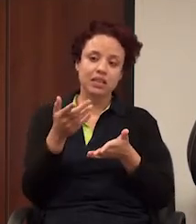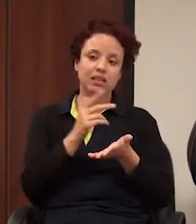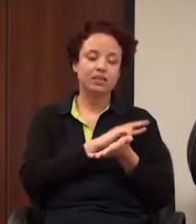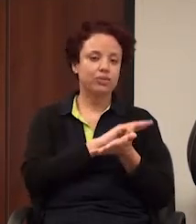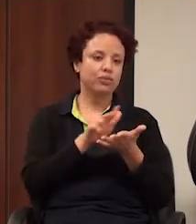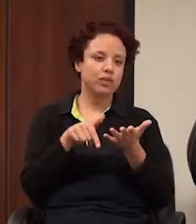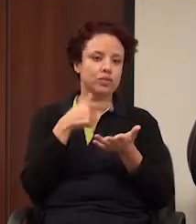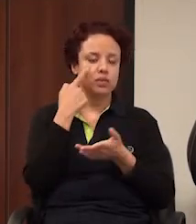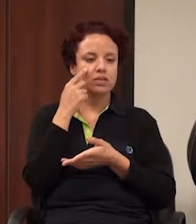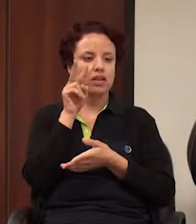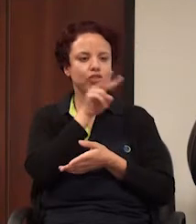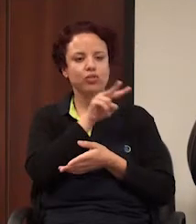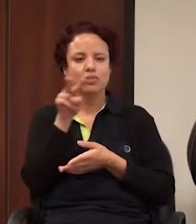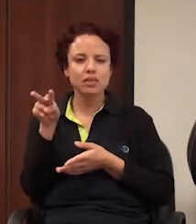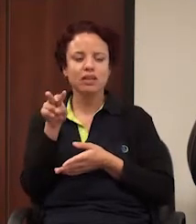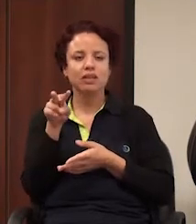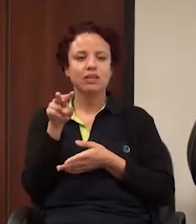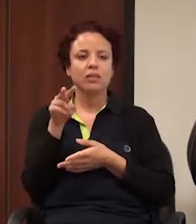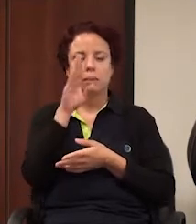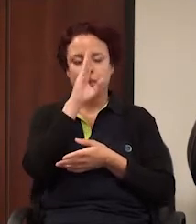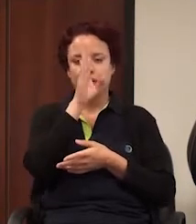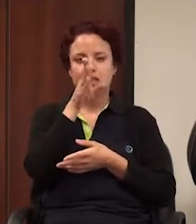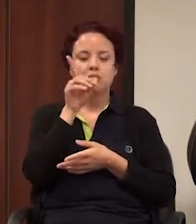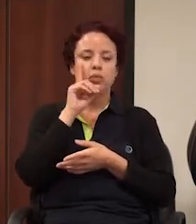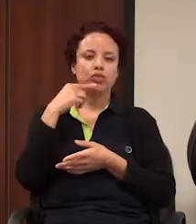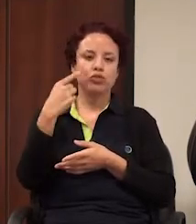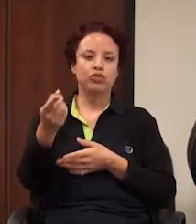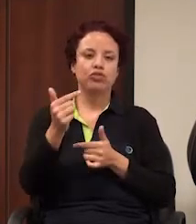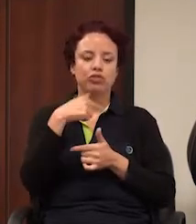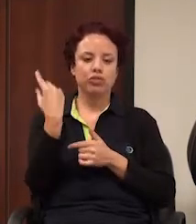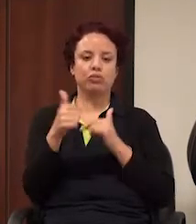vem observando, né, principalmente aí no nosso dia a dia, e naquilo que